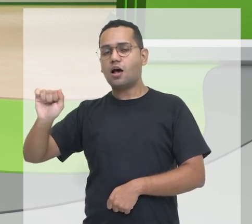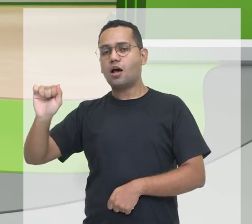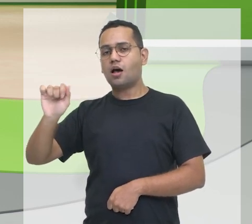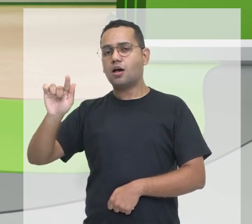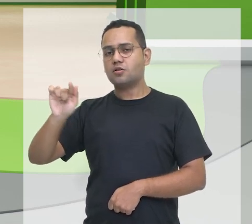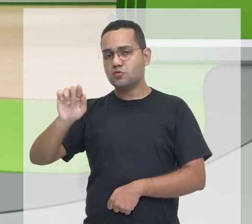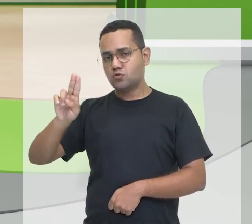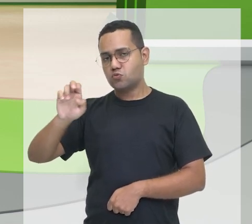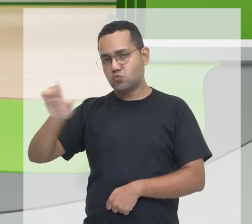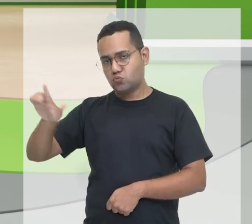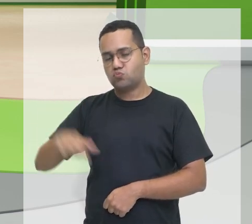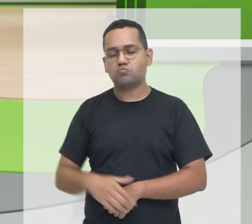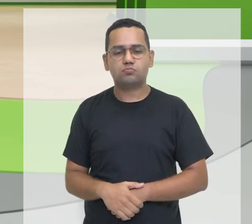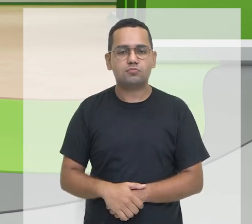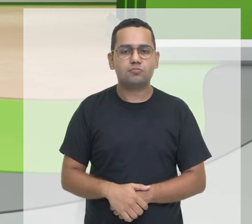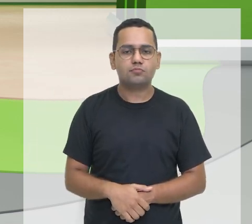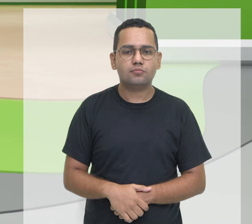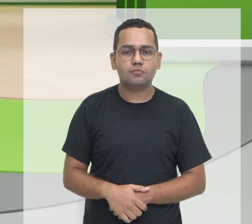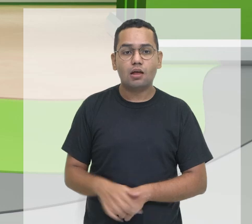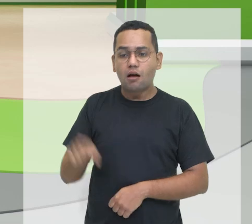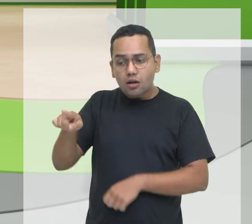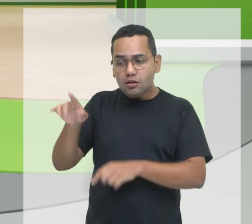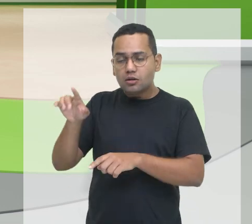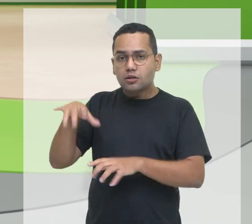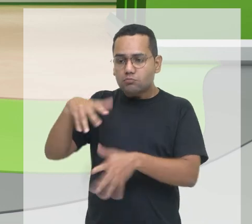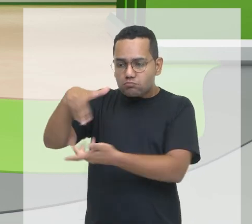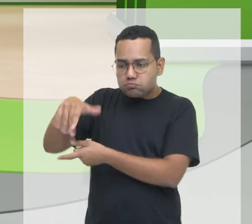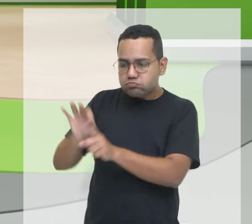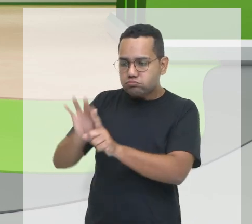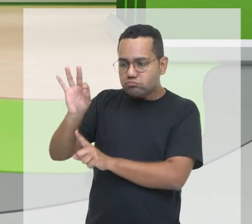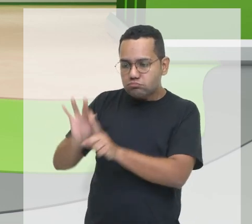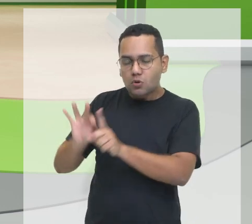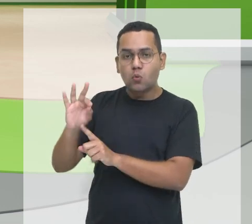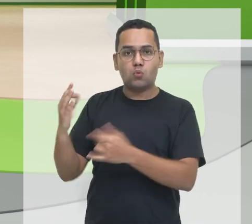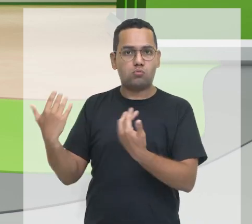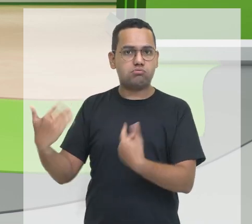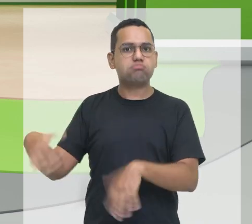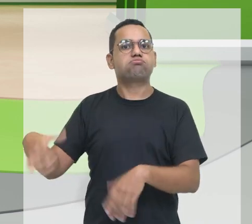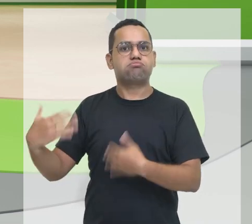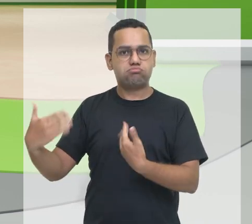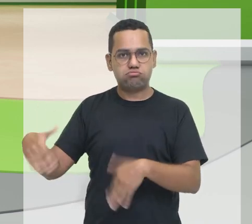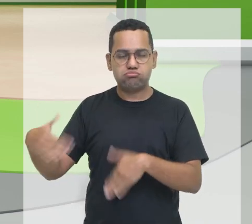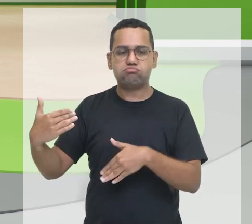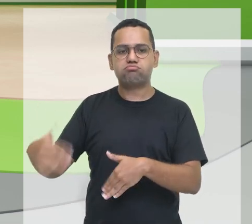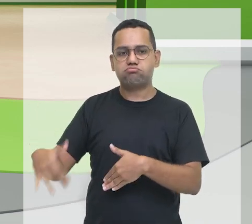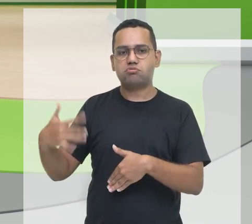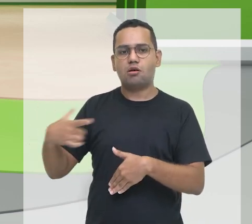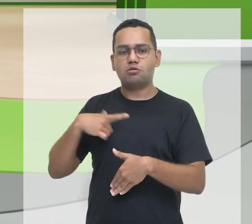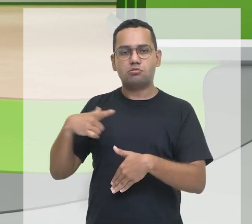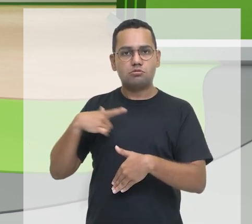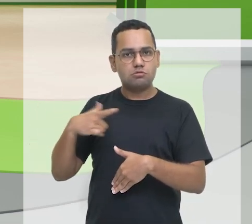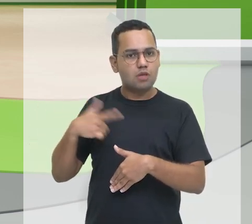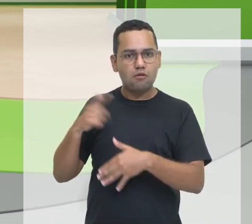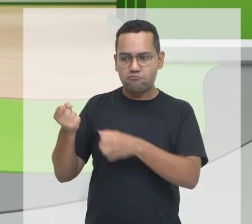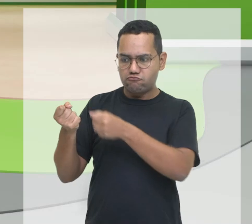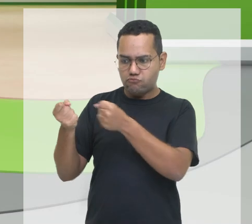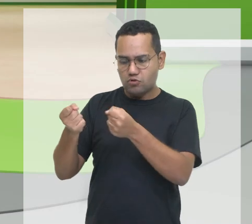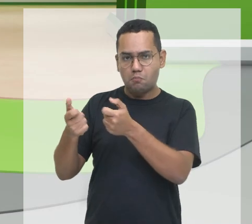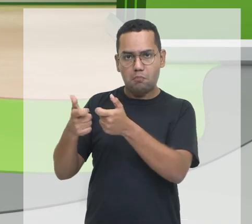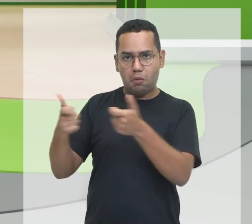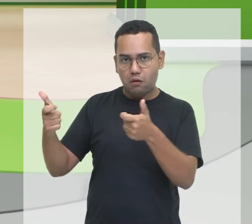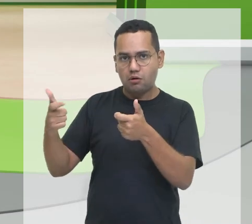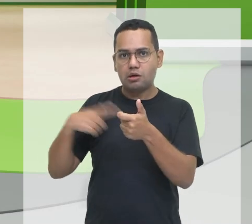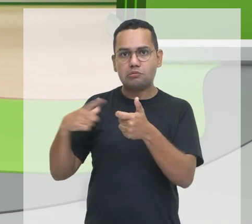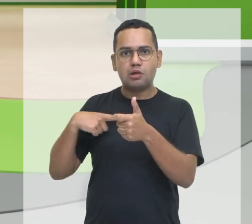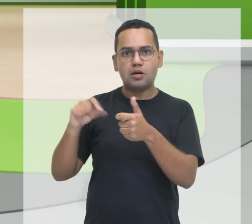para você, que conseguem atingir temperaturas elevadíssimas, né? São estrelas poderosas que conseguem produzir